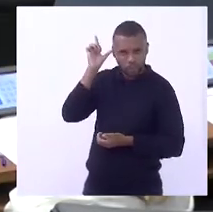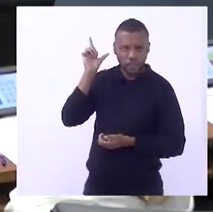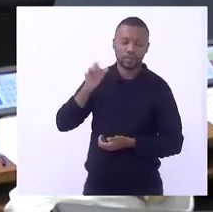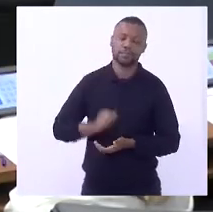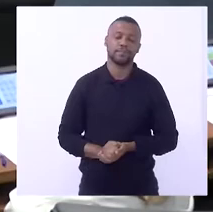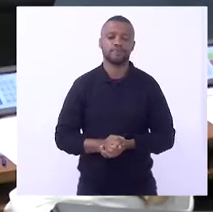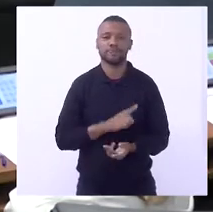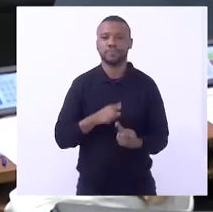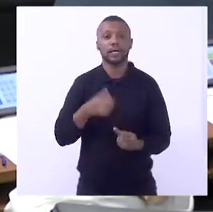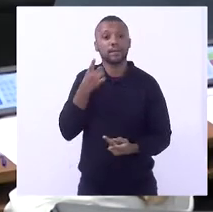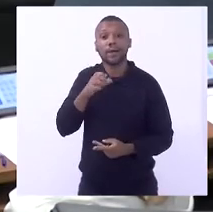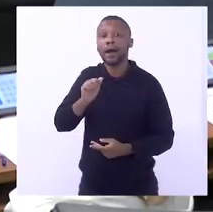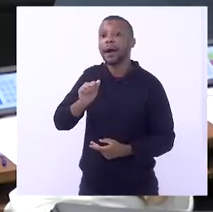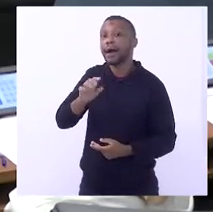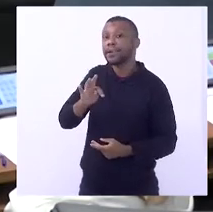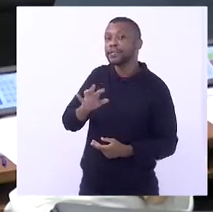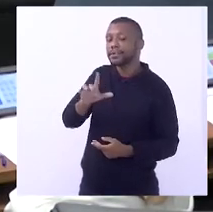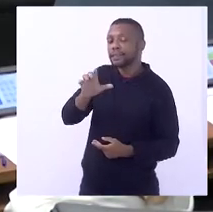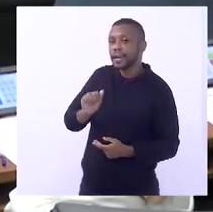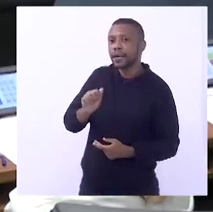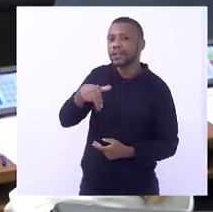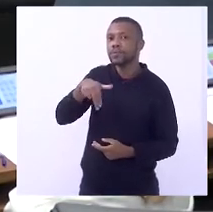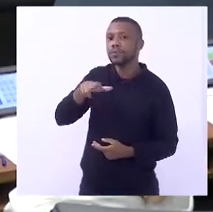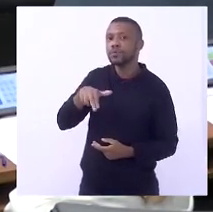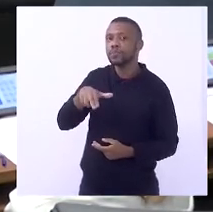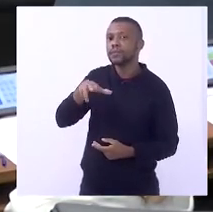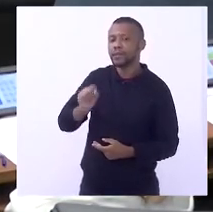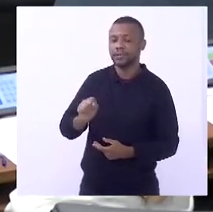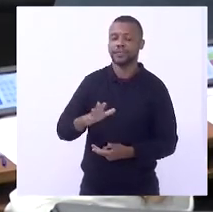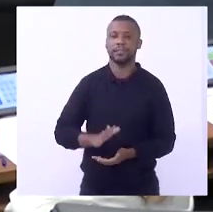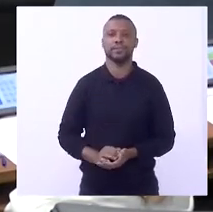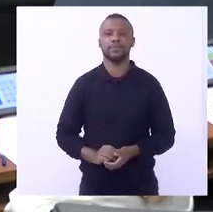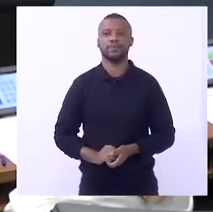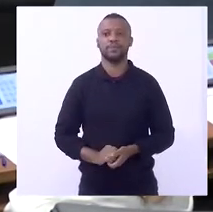Deputado Átila Nunes. Senhor presidente,